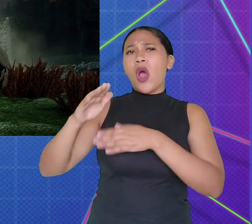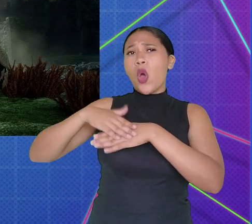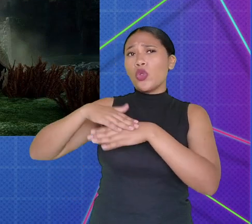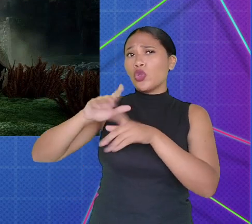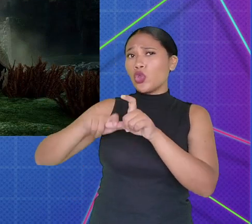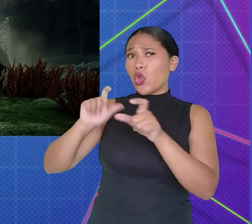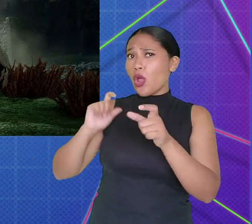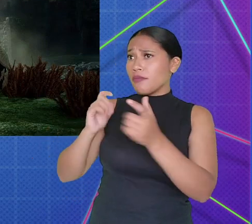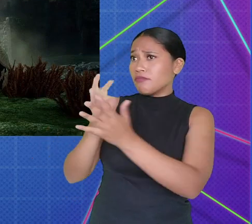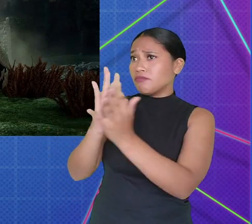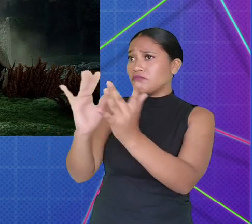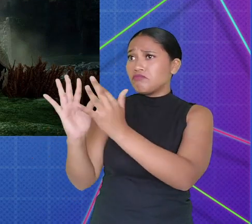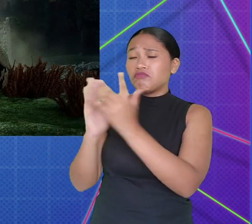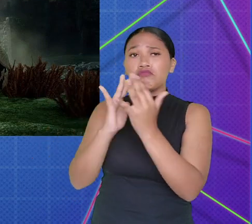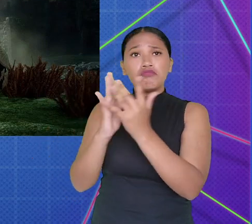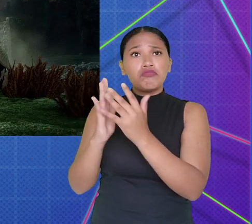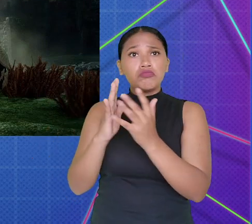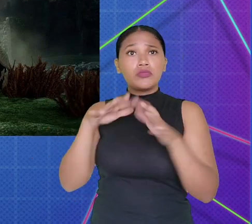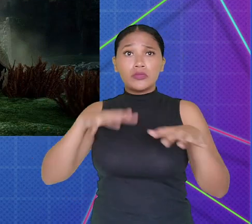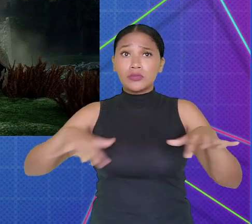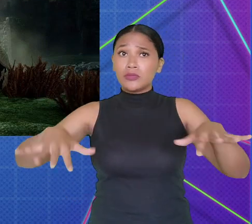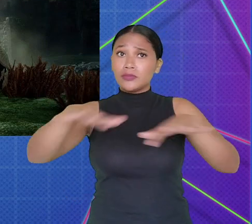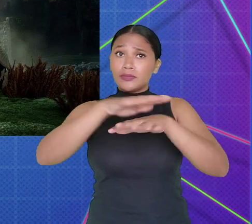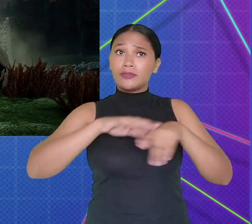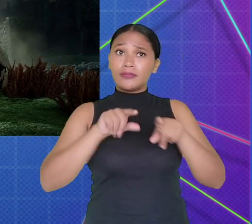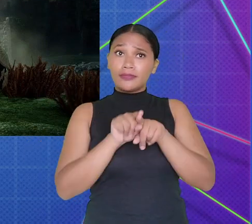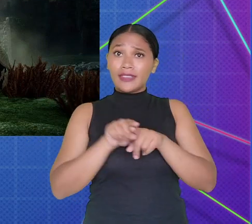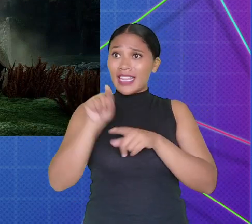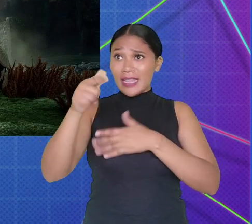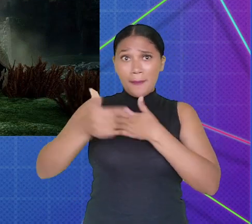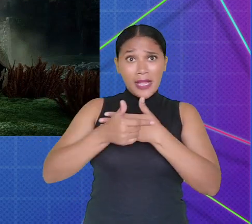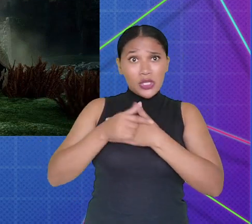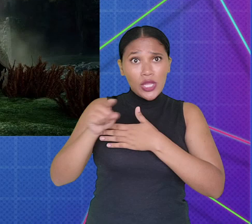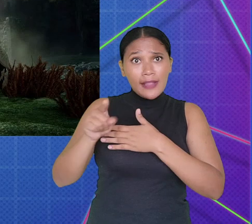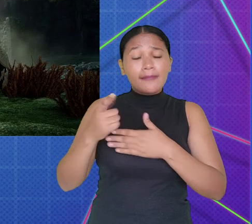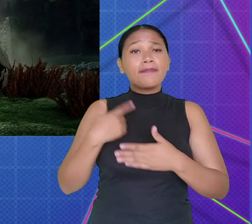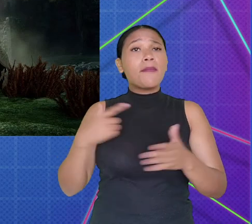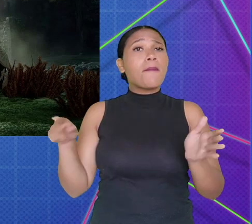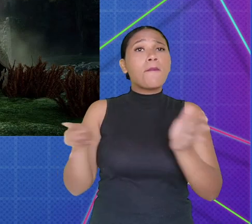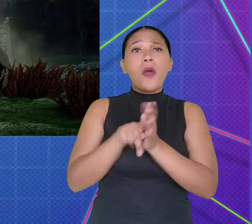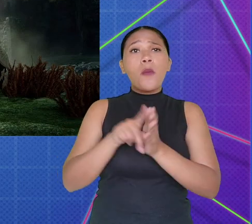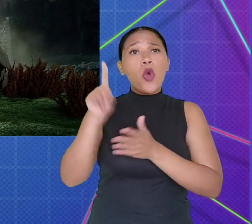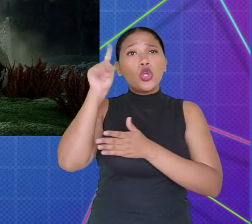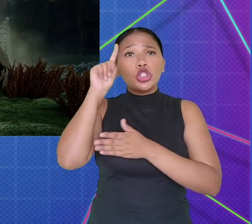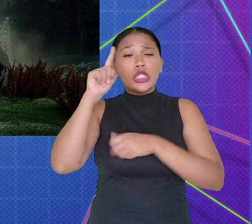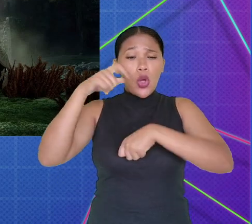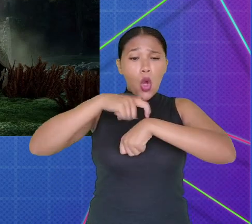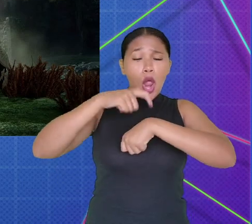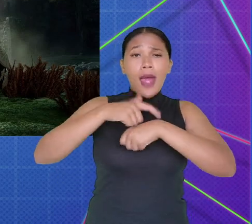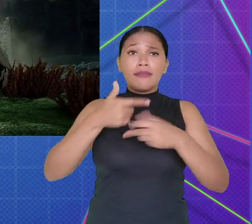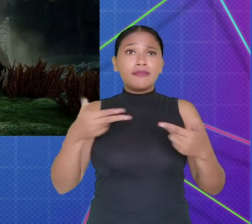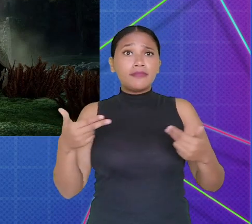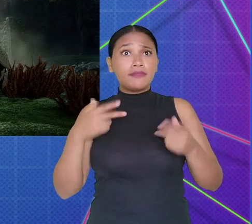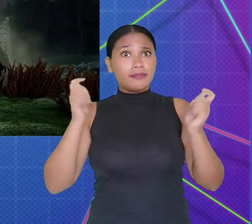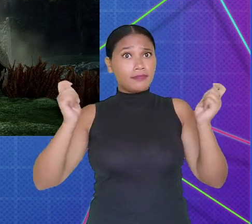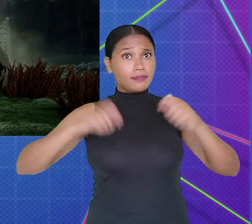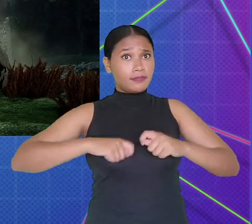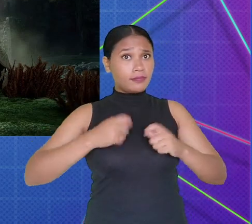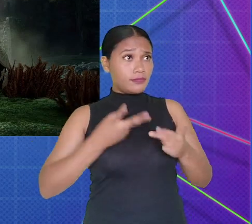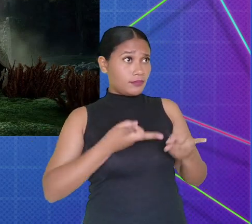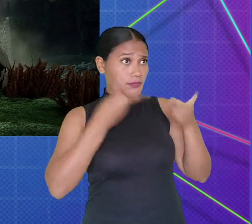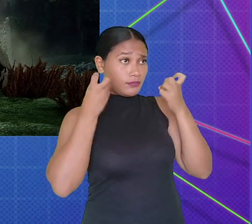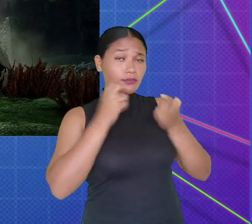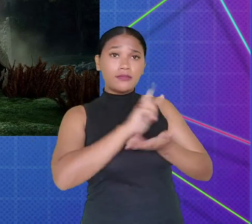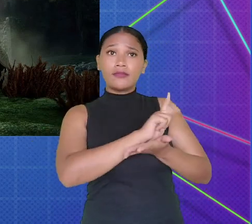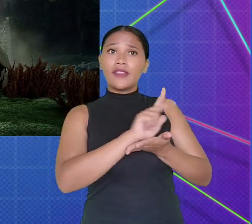autônoma e interagem entre si e com o ambiente. Os personagens não jogáveis possuem suas próprias rotinas e horários, e é